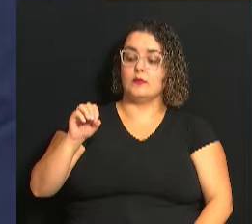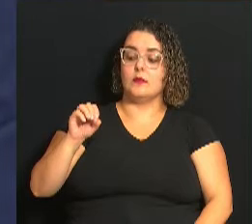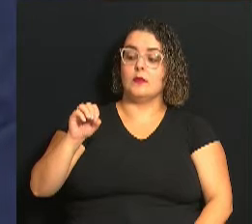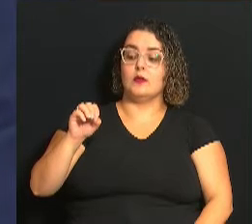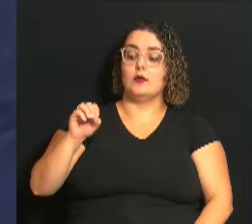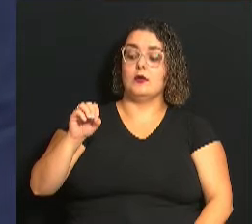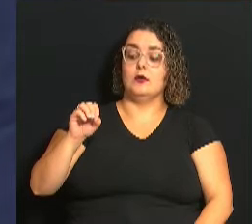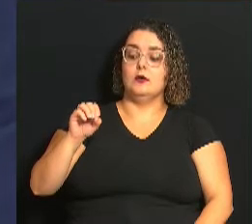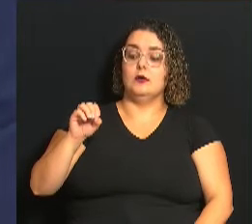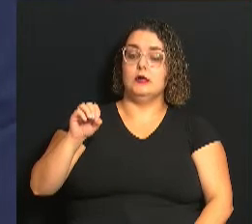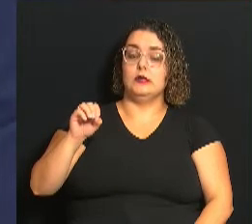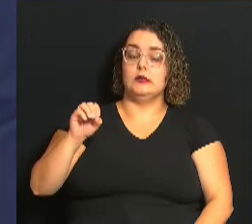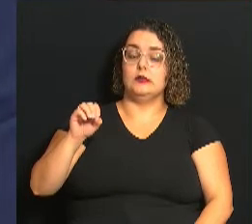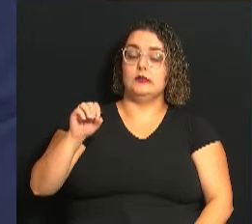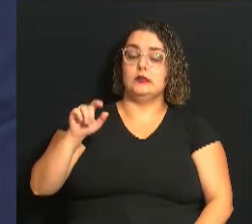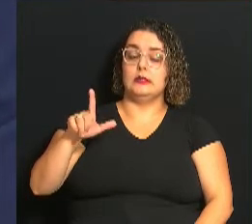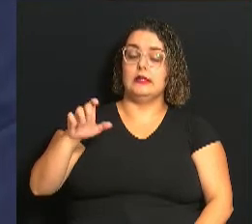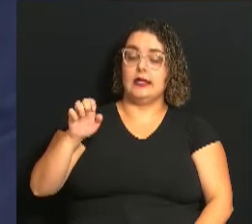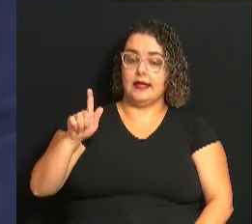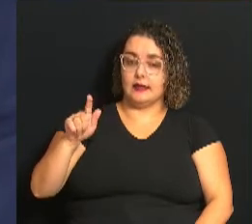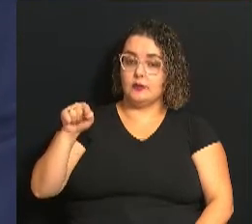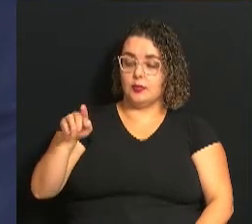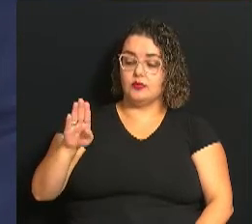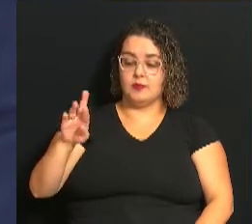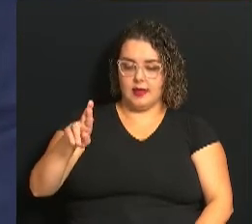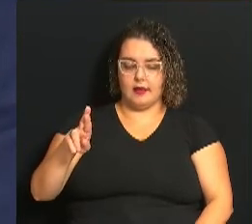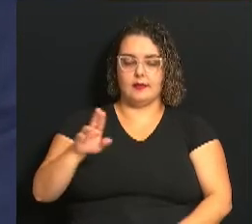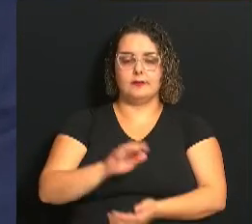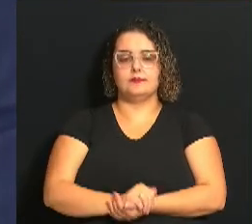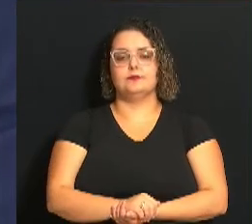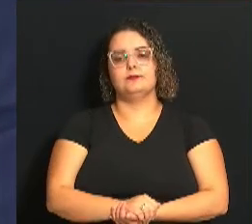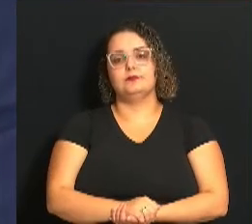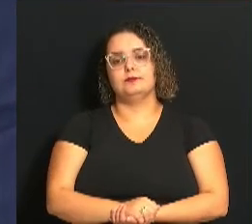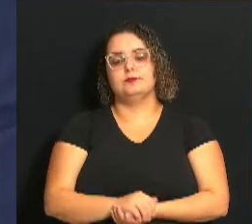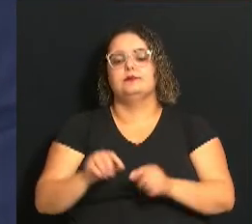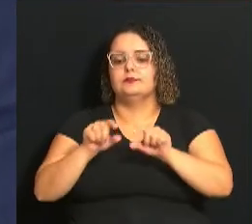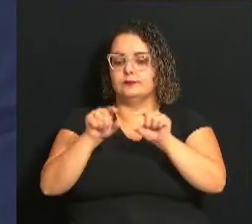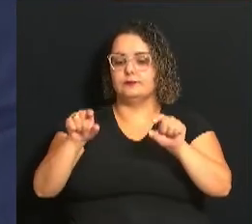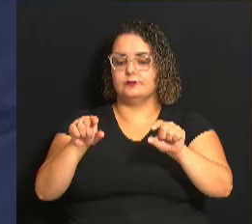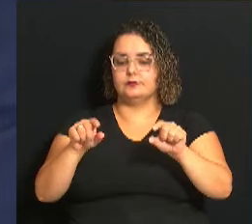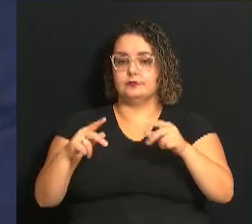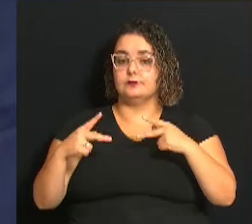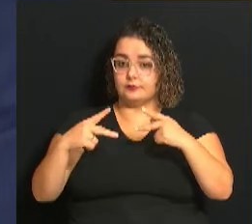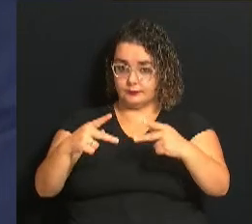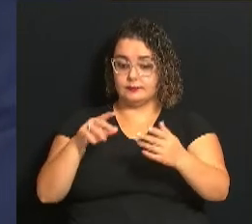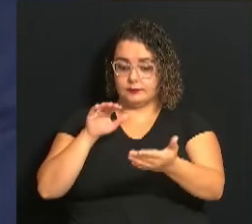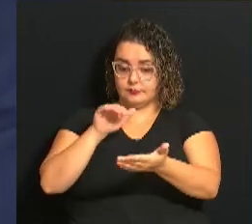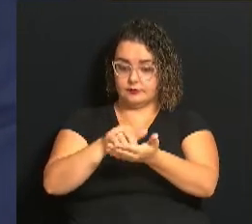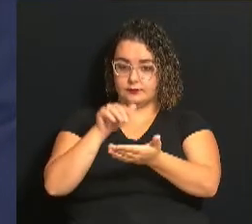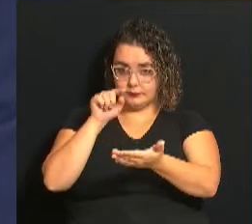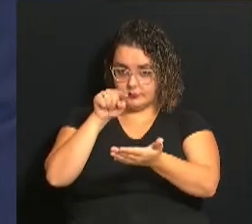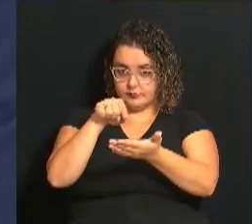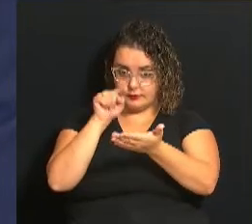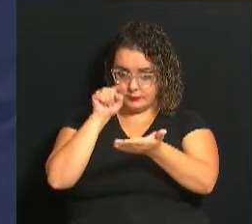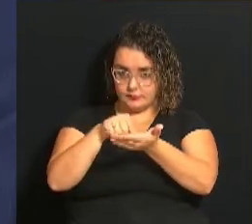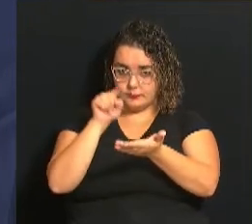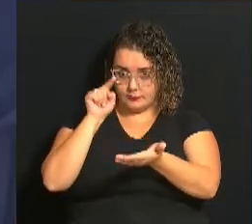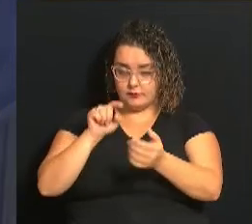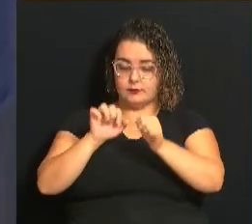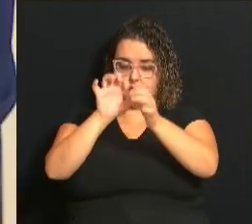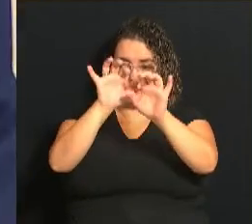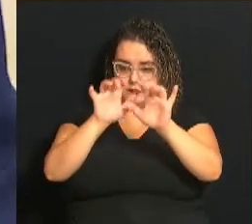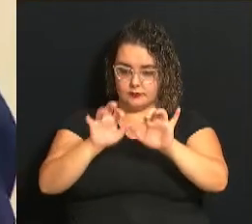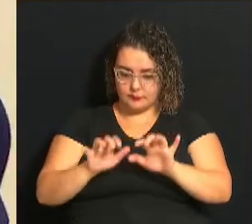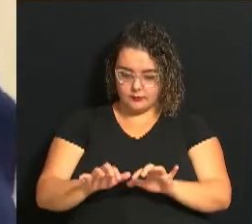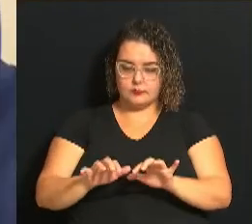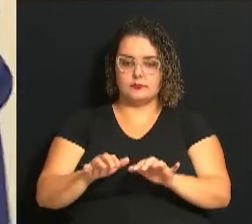campinas.sp.leg.br. Acessando o site, logo no início tem um banner ali na testeira do site. Clica ali, responde o formulário, e